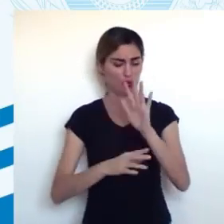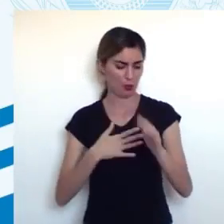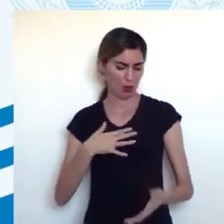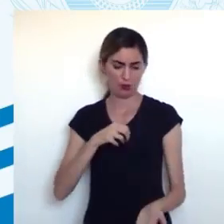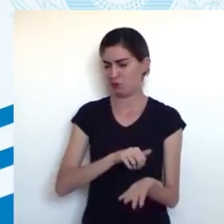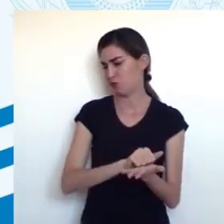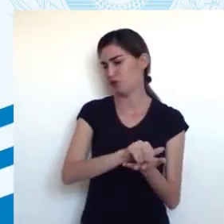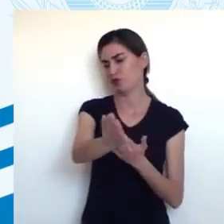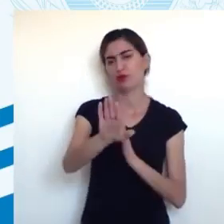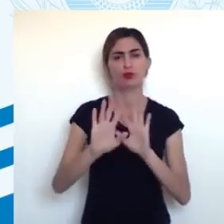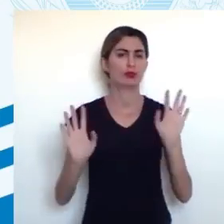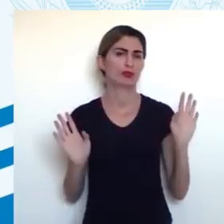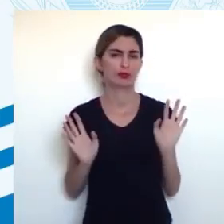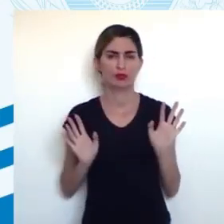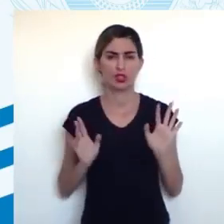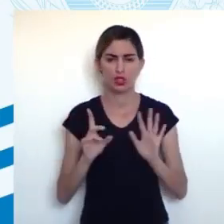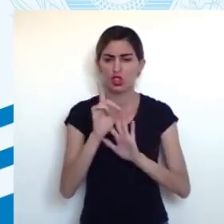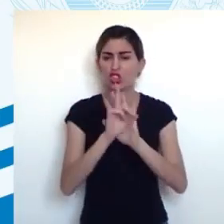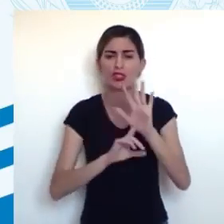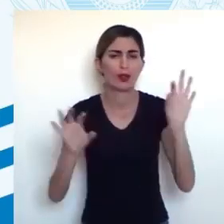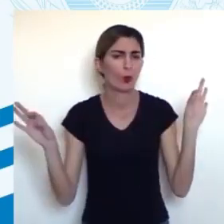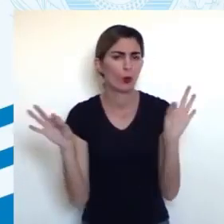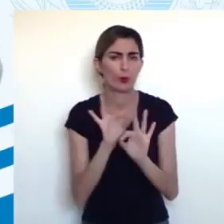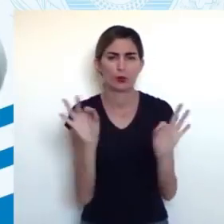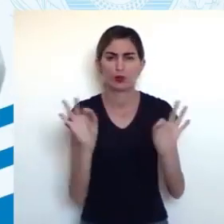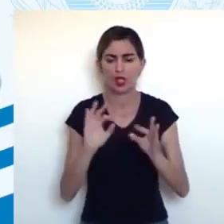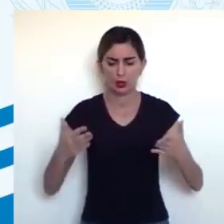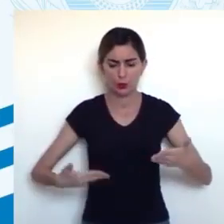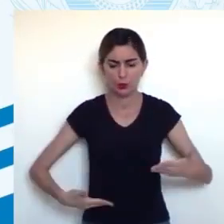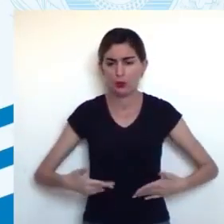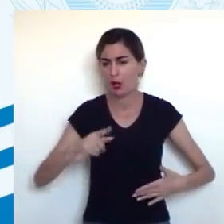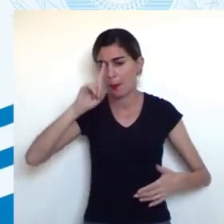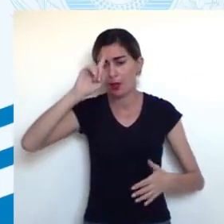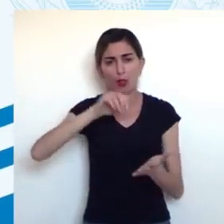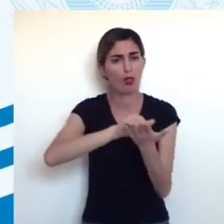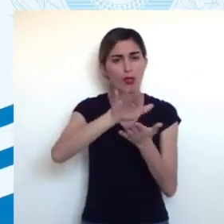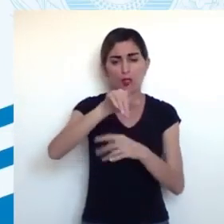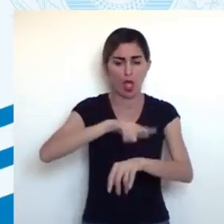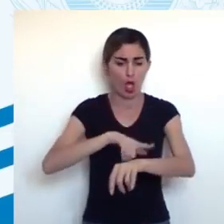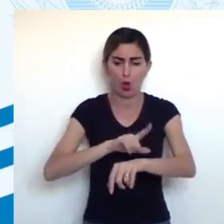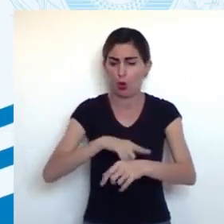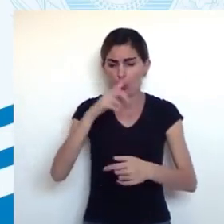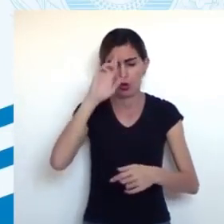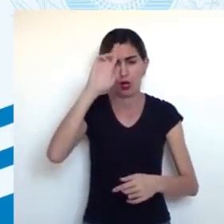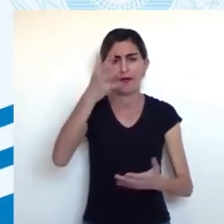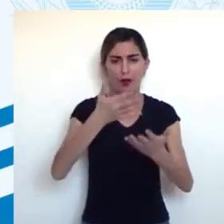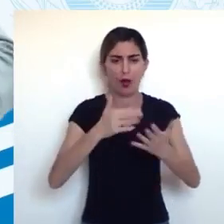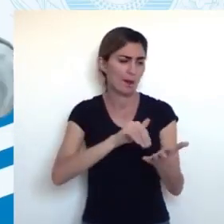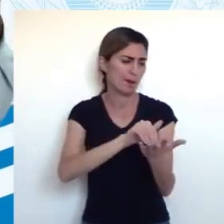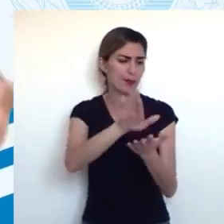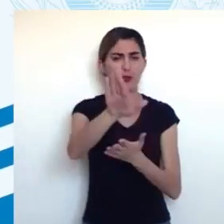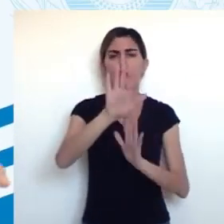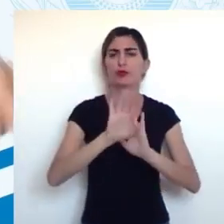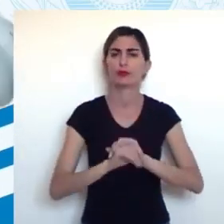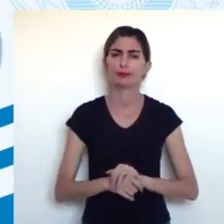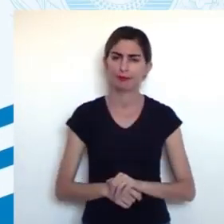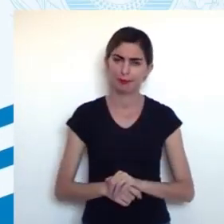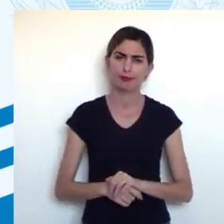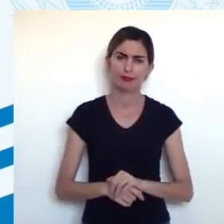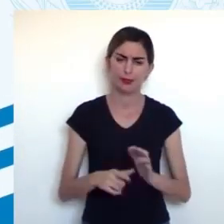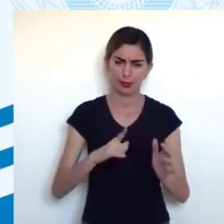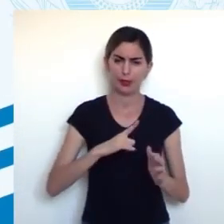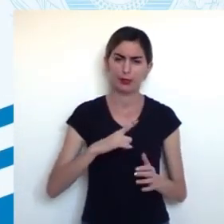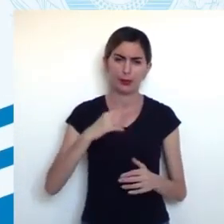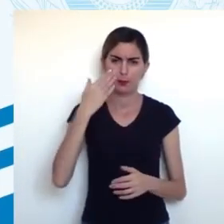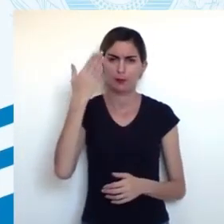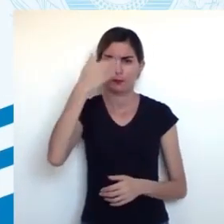direito. Não tinha direito. Então o cara era mandado embora a hora que o patrão quisesse. Aí tem